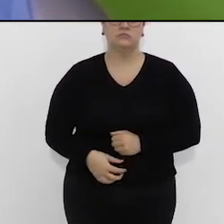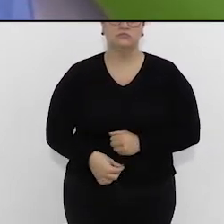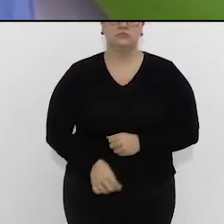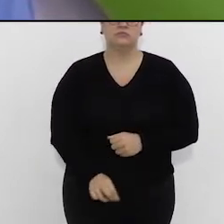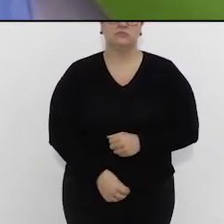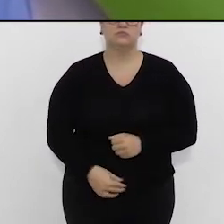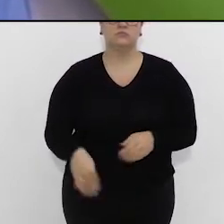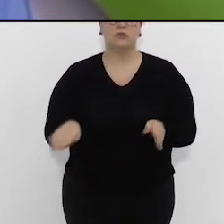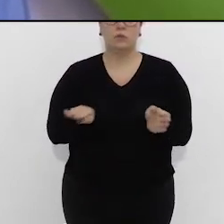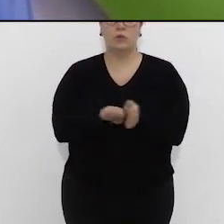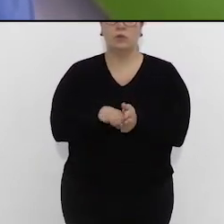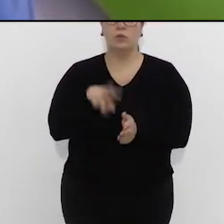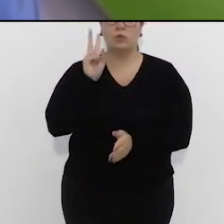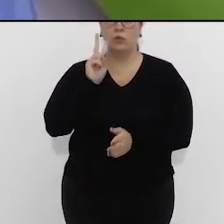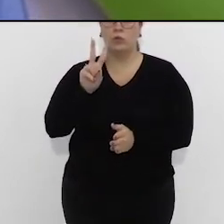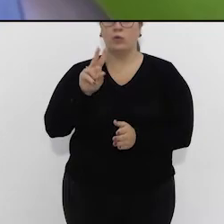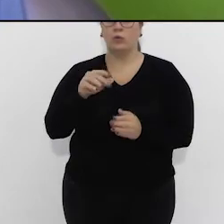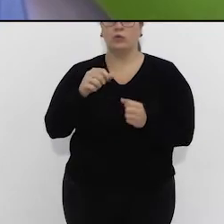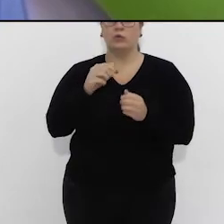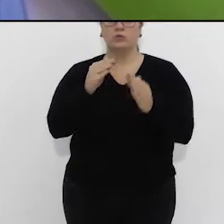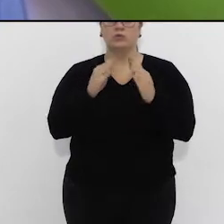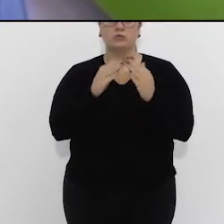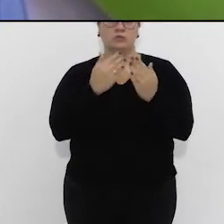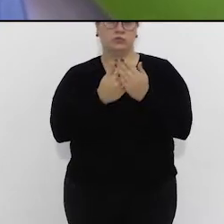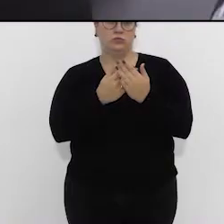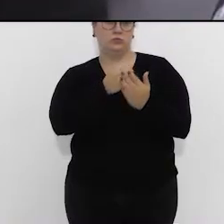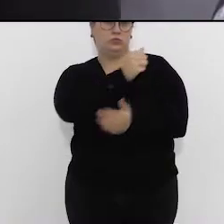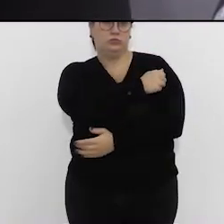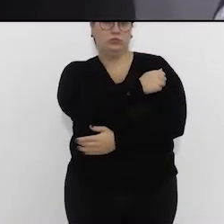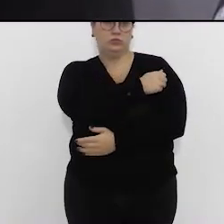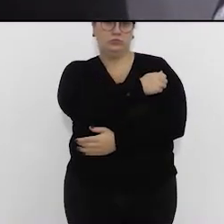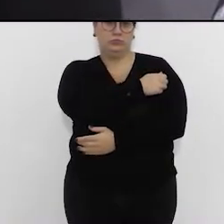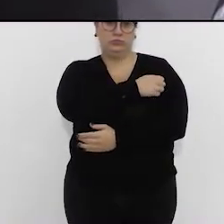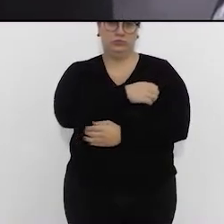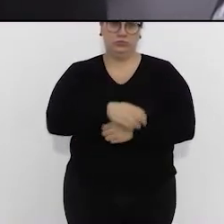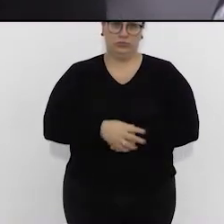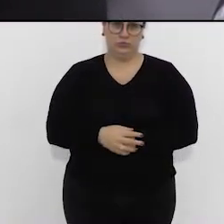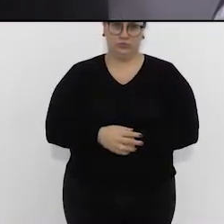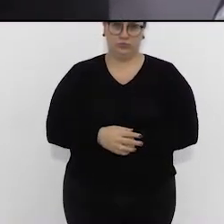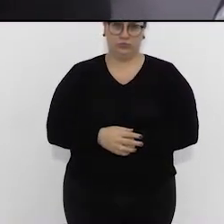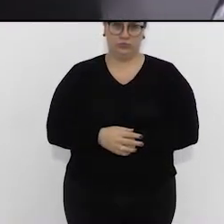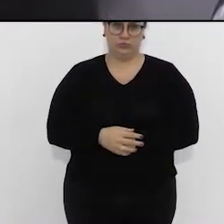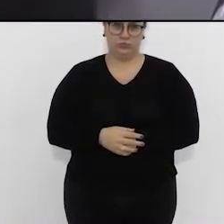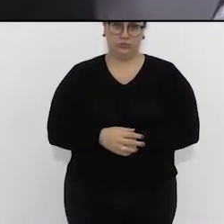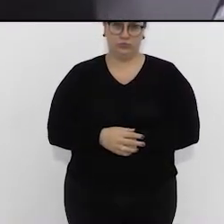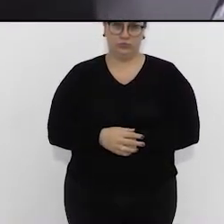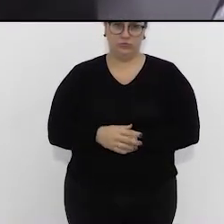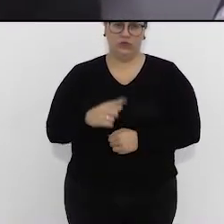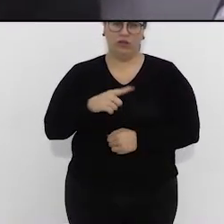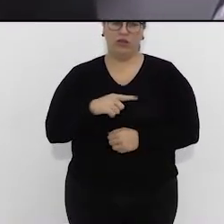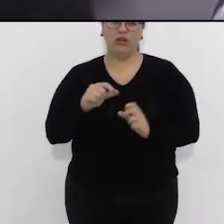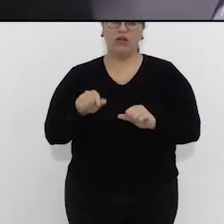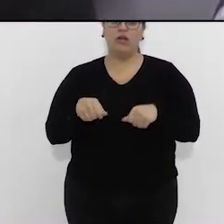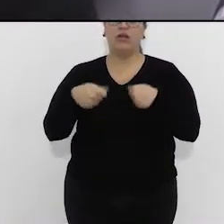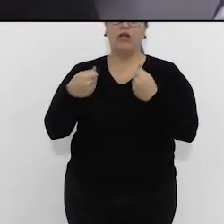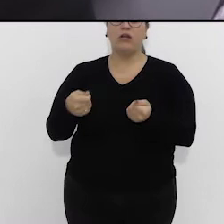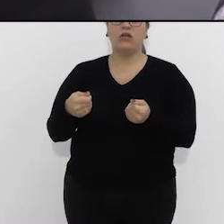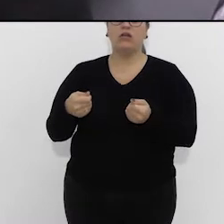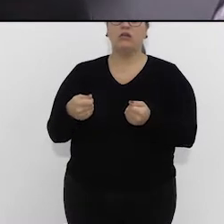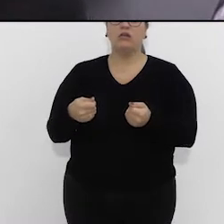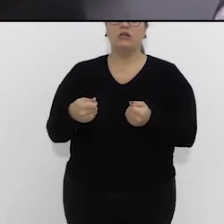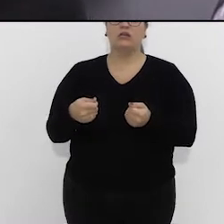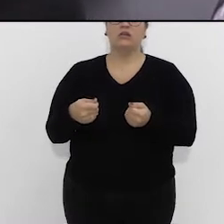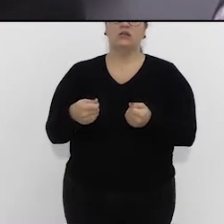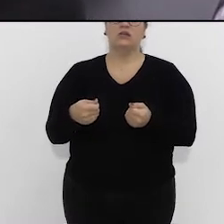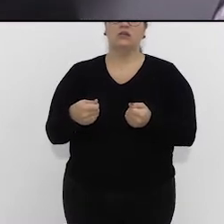chegou a ver com relação às escolas municipais as escolas municipais tem condições de dar é